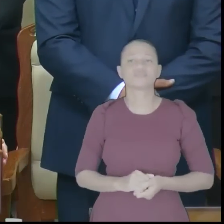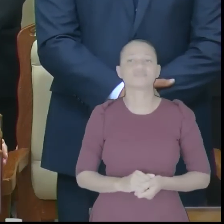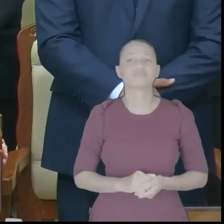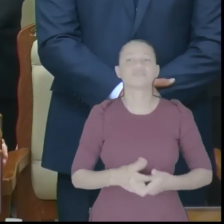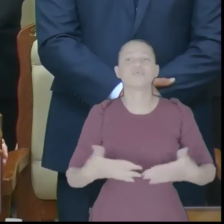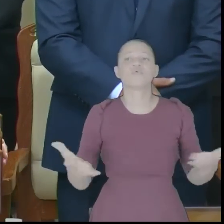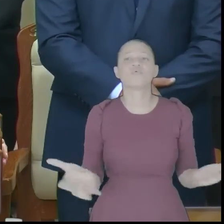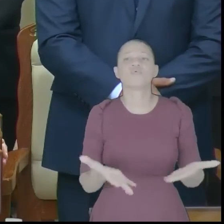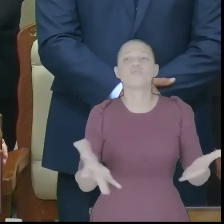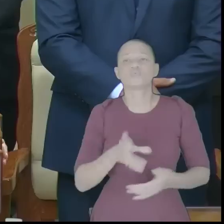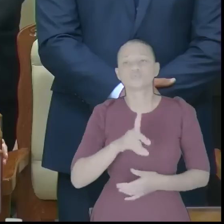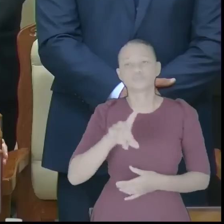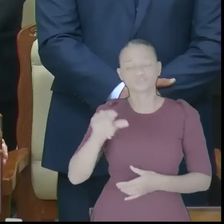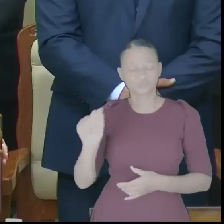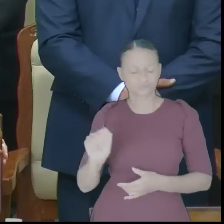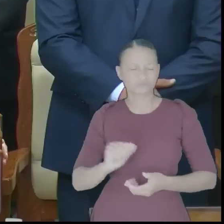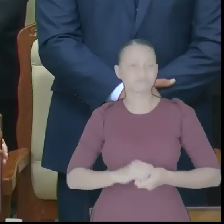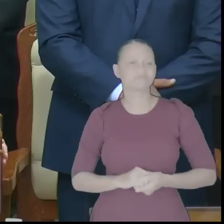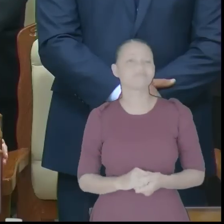Hoje é o dia.